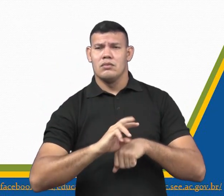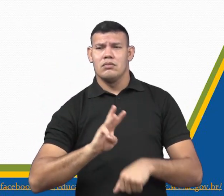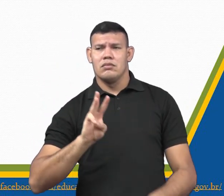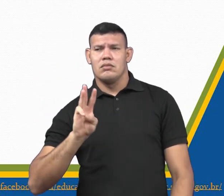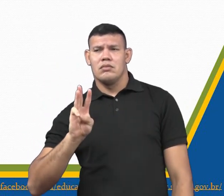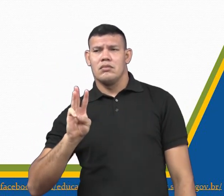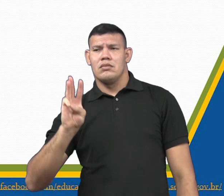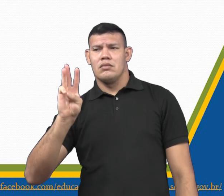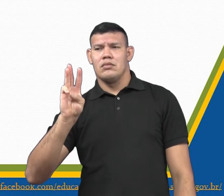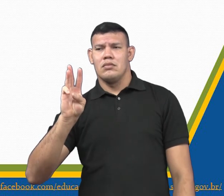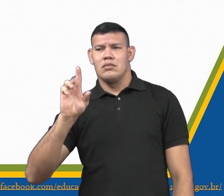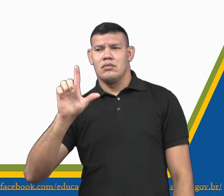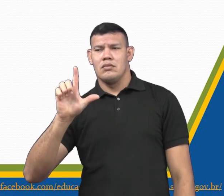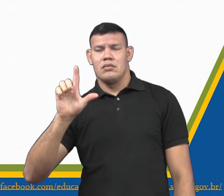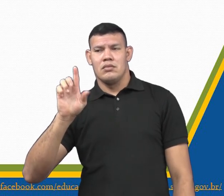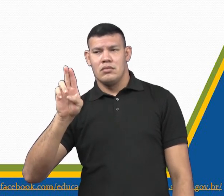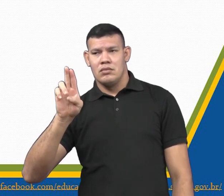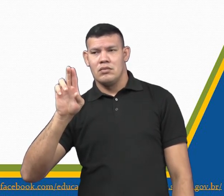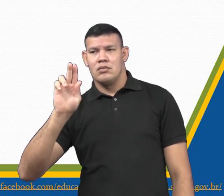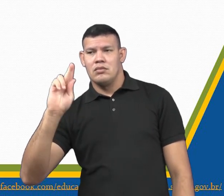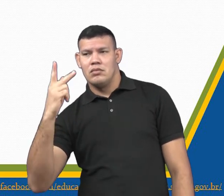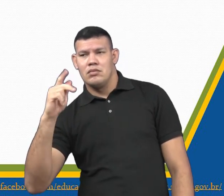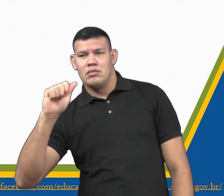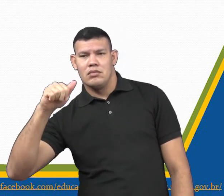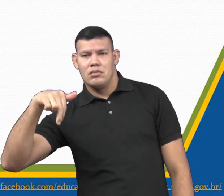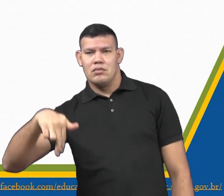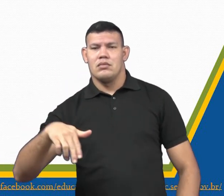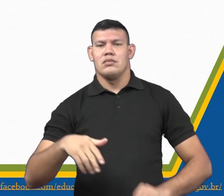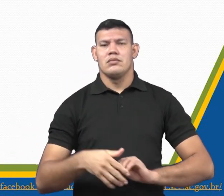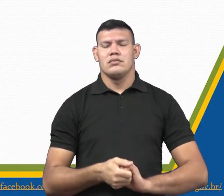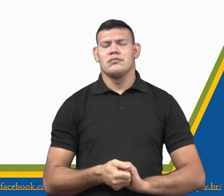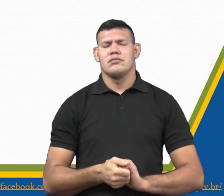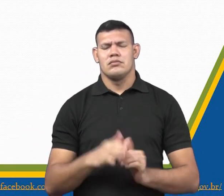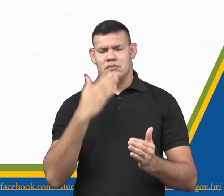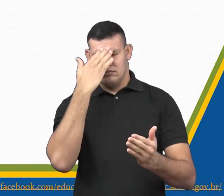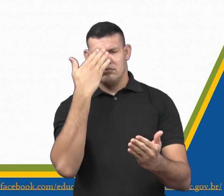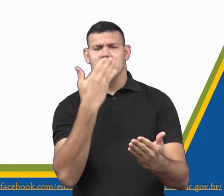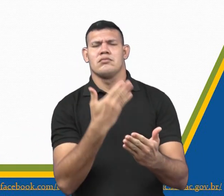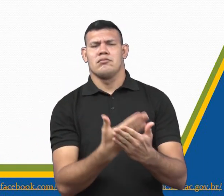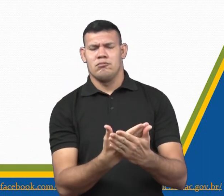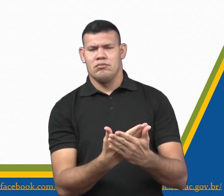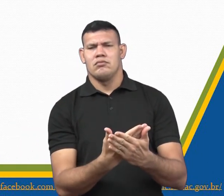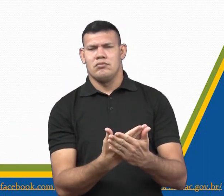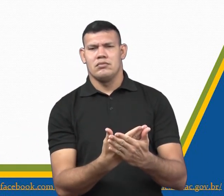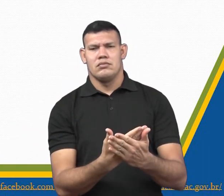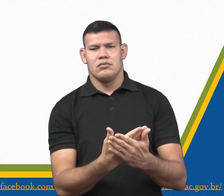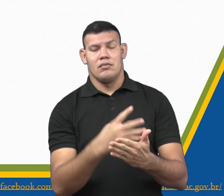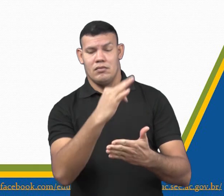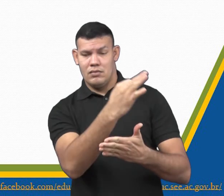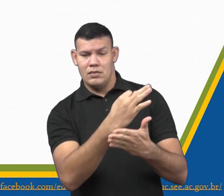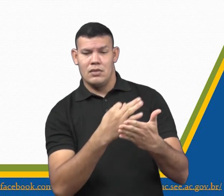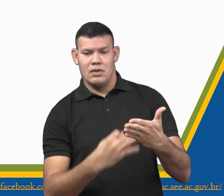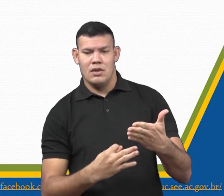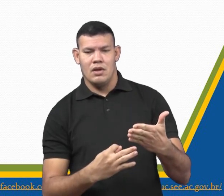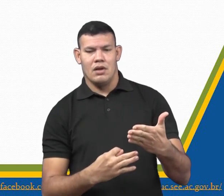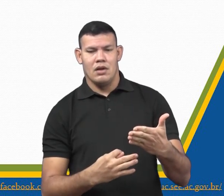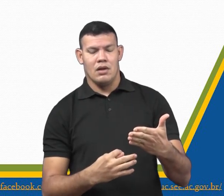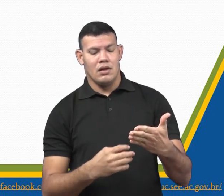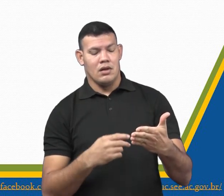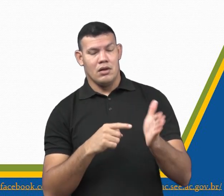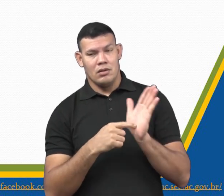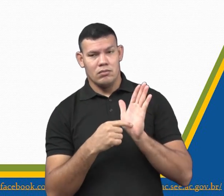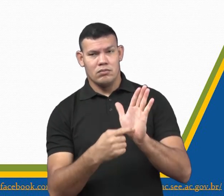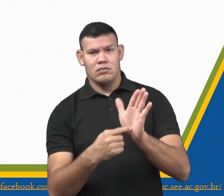foi Wuhan, trazendo assim credibilidade ao texto e mostrando ao leitor